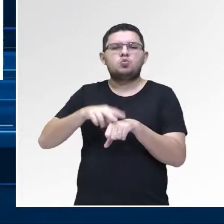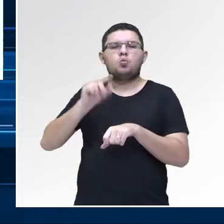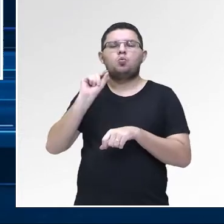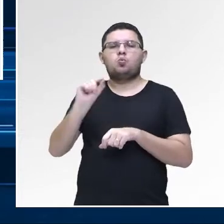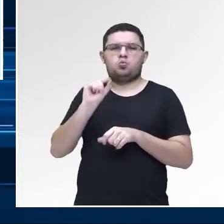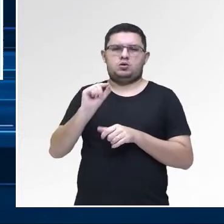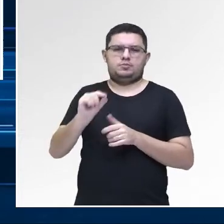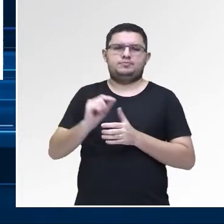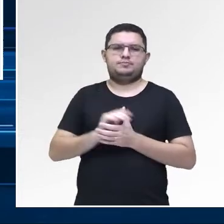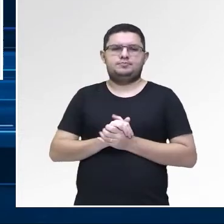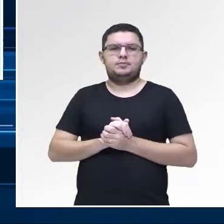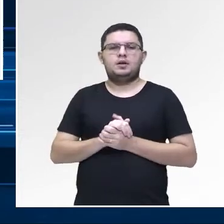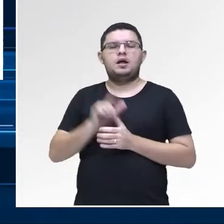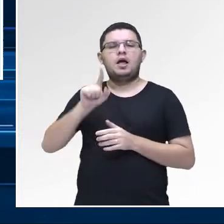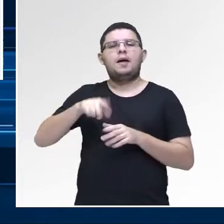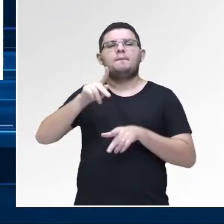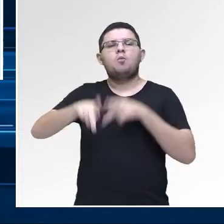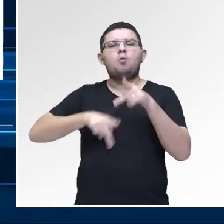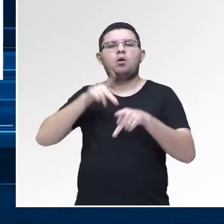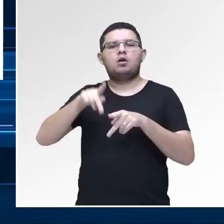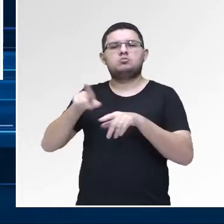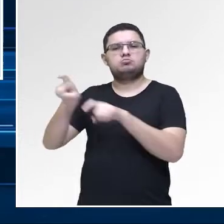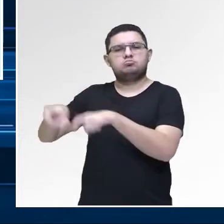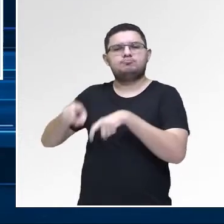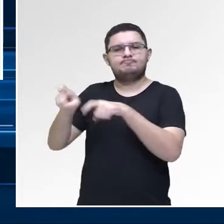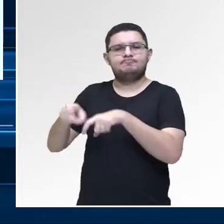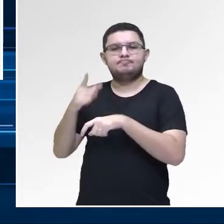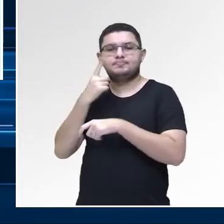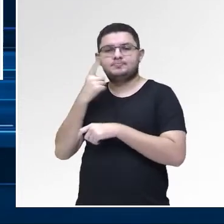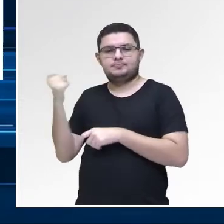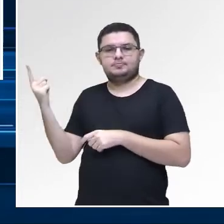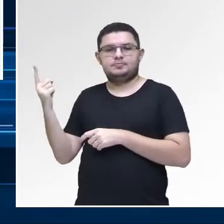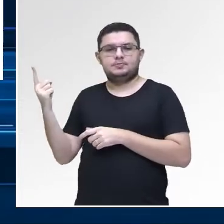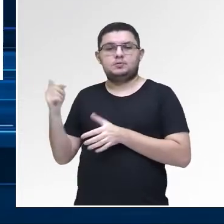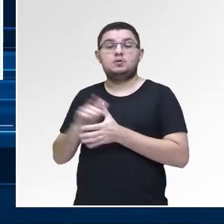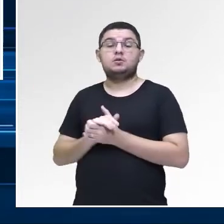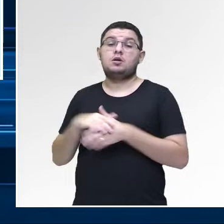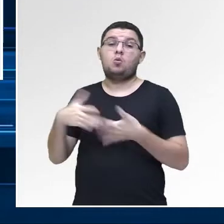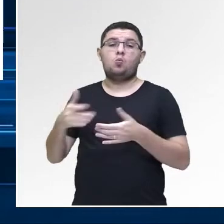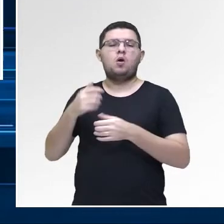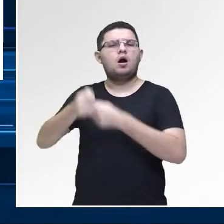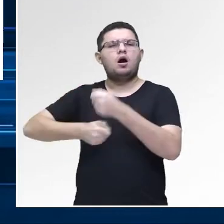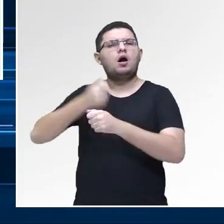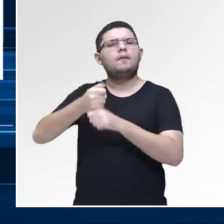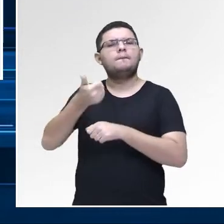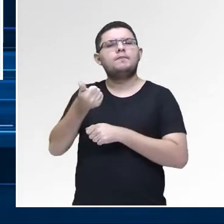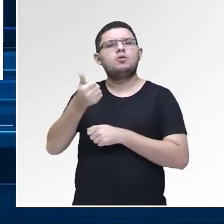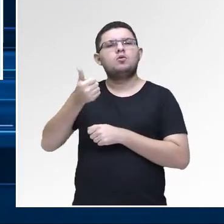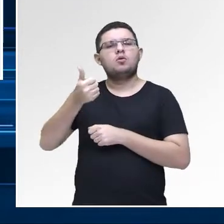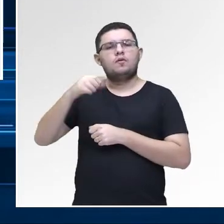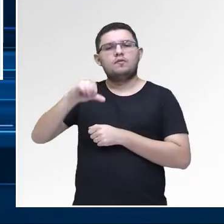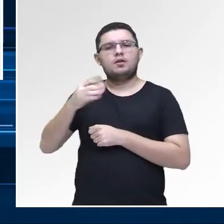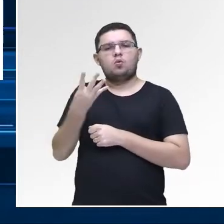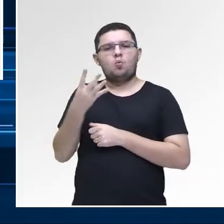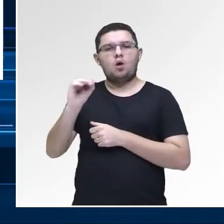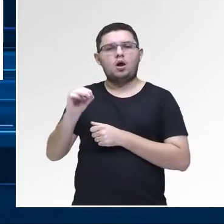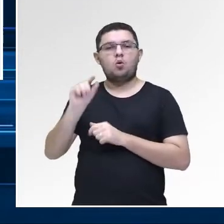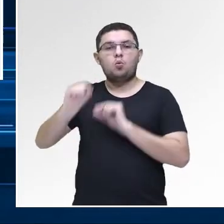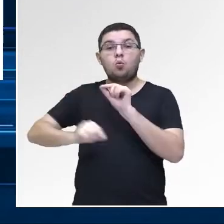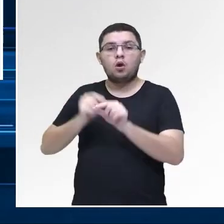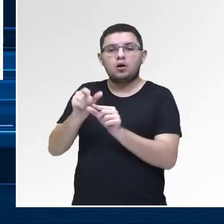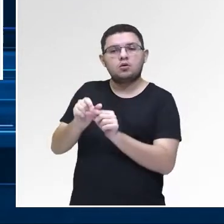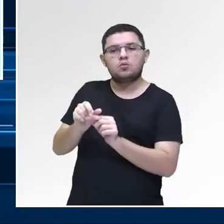verde? População rural, certo? Então, em 1940, a população rural sobressaía